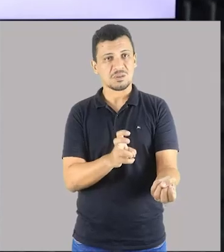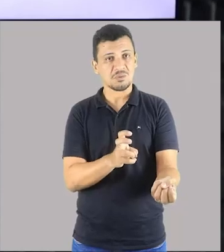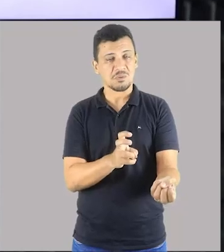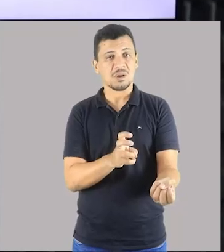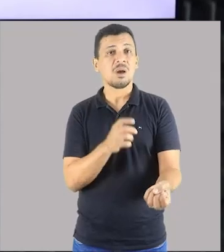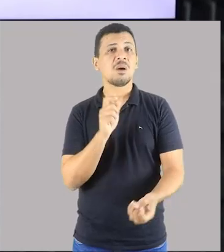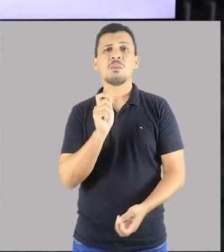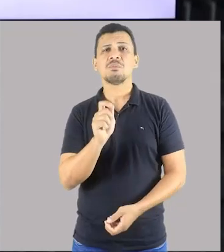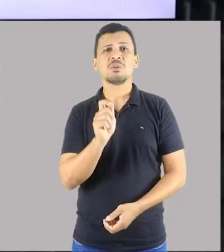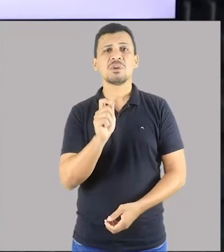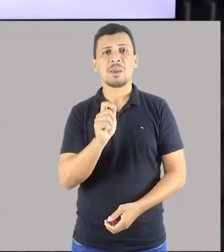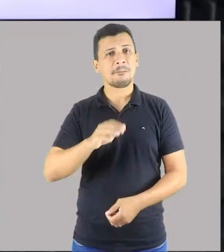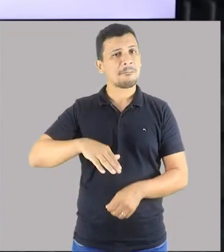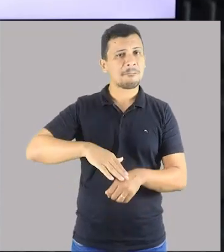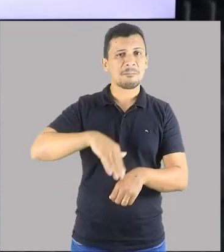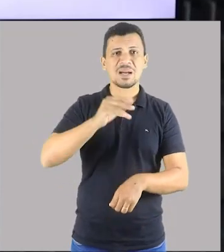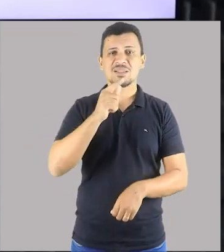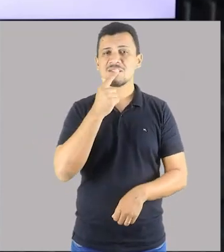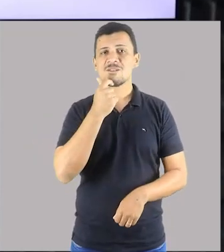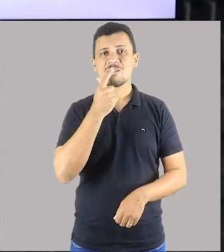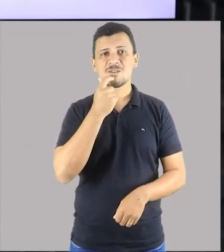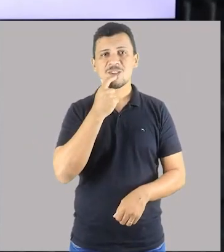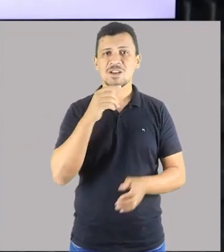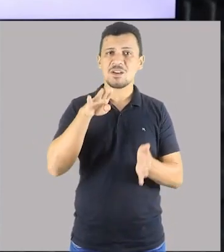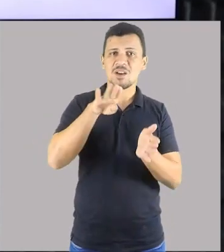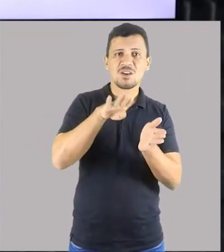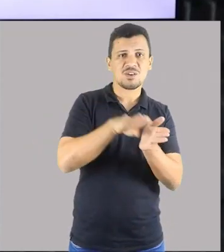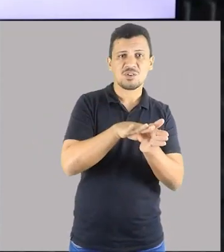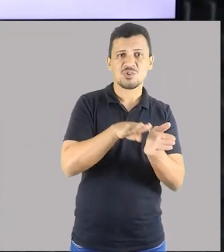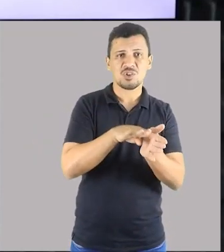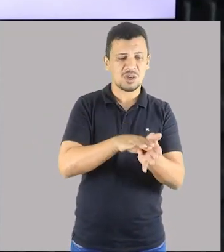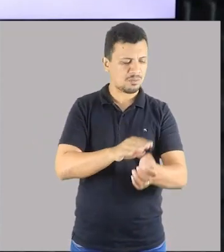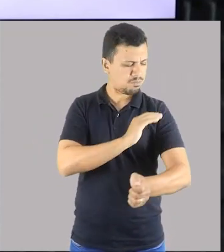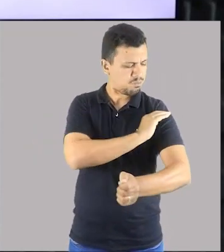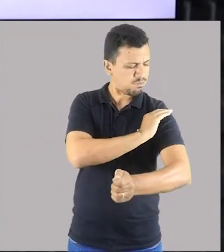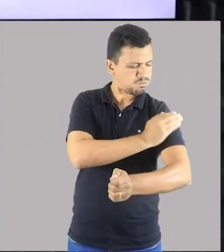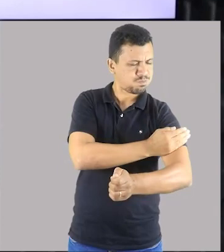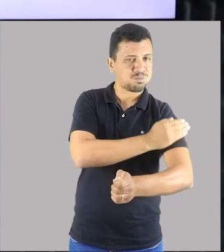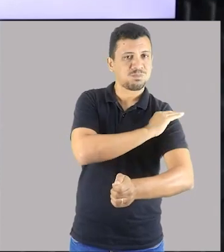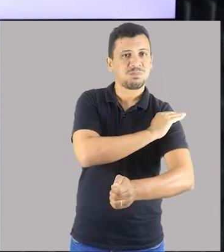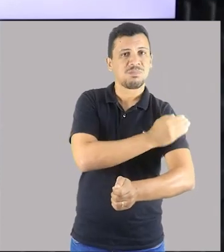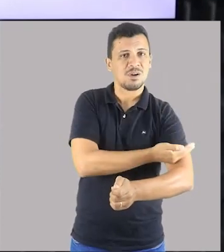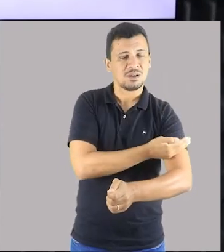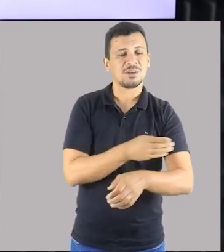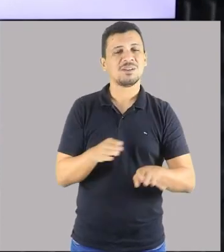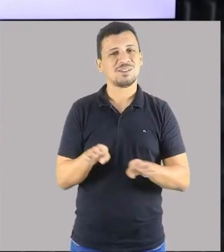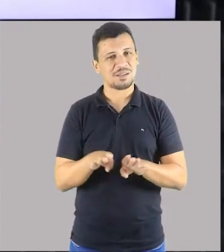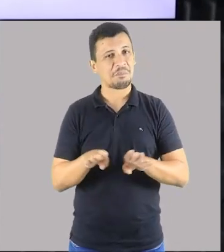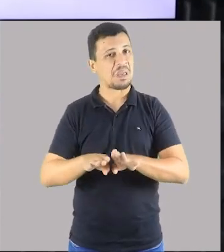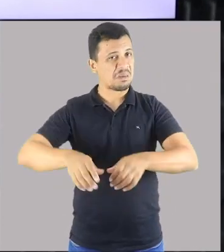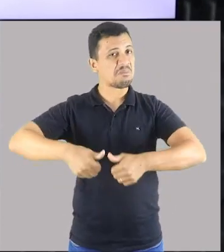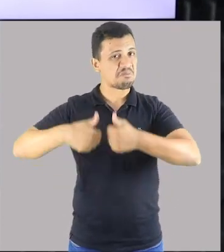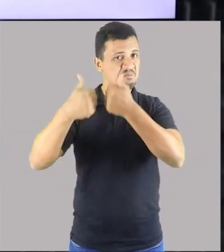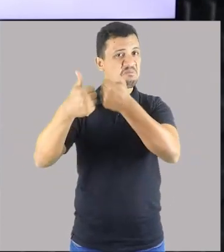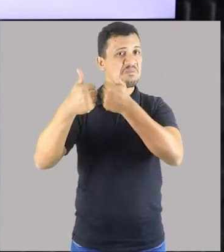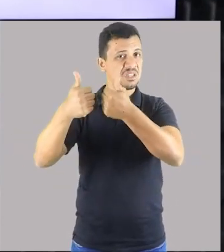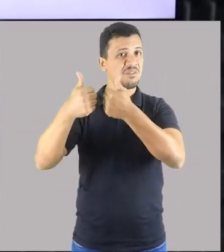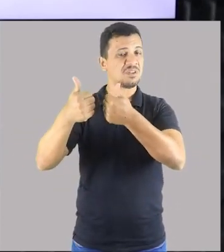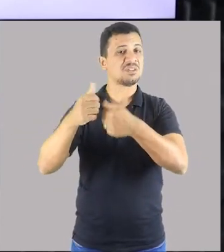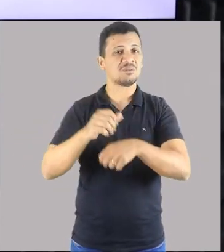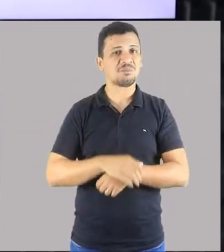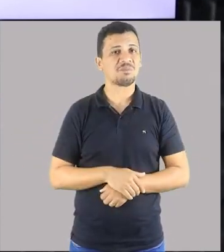sanguíneos para que mais sangue chegue naquela musculatura. Esse é um outro benefício a